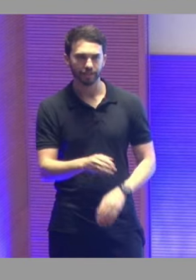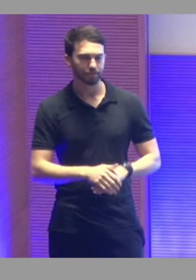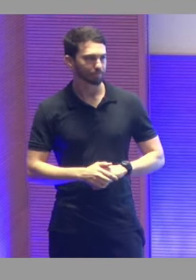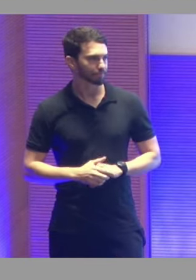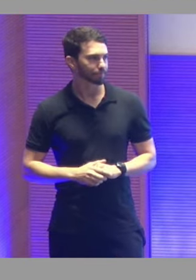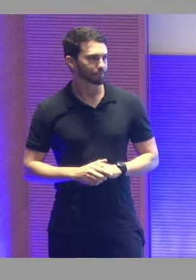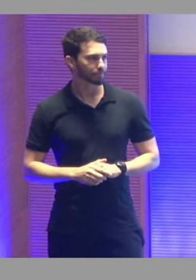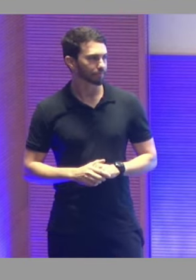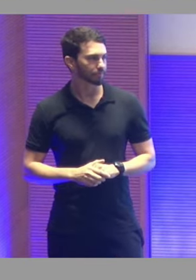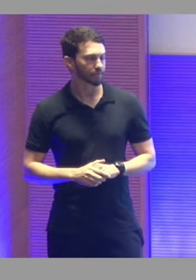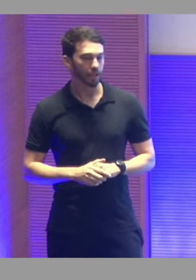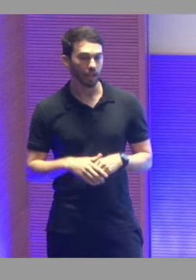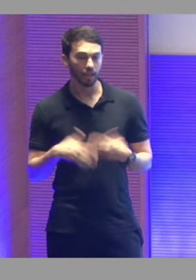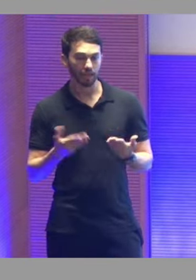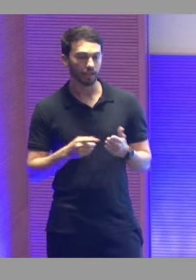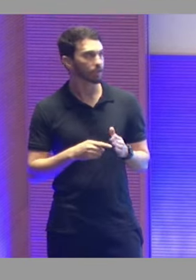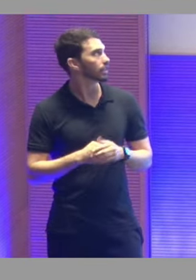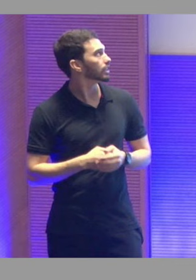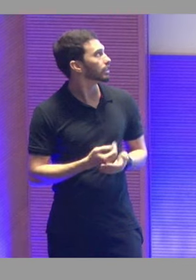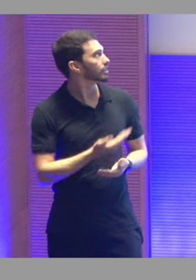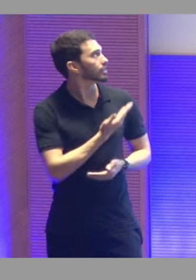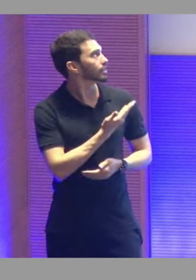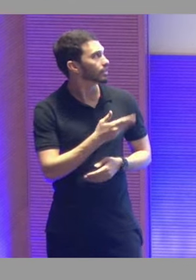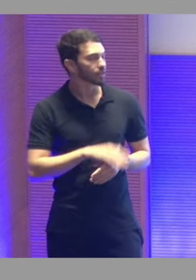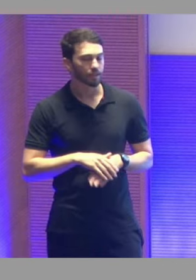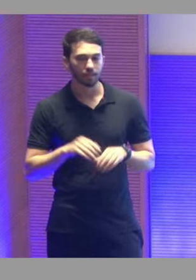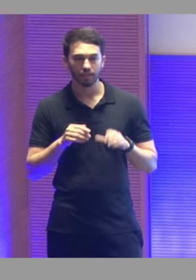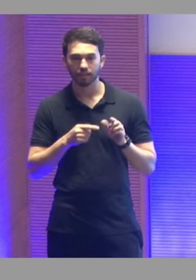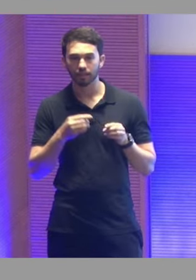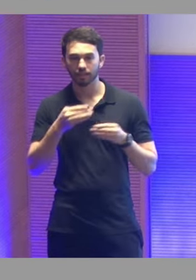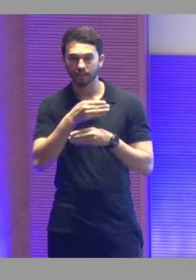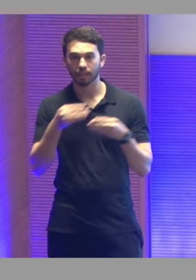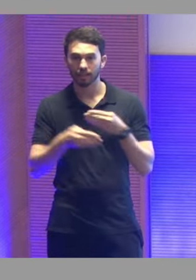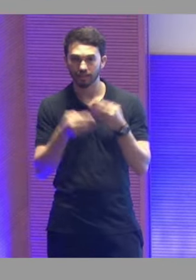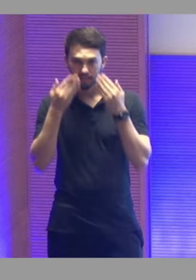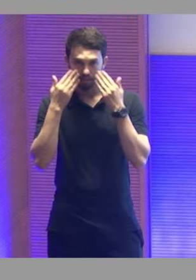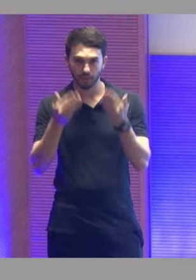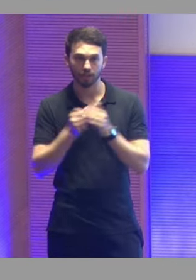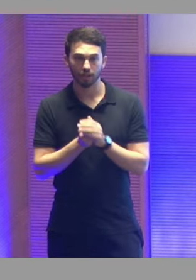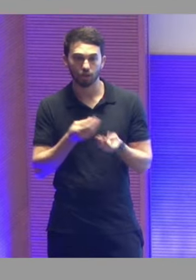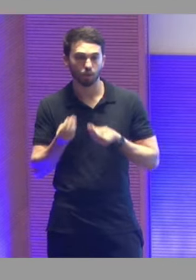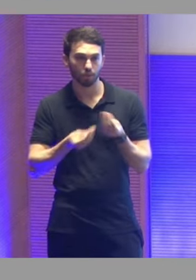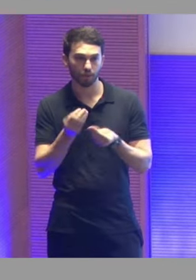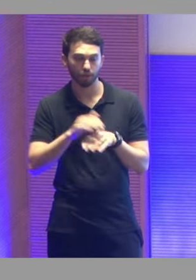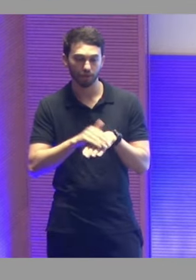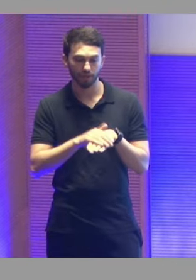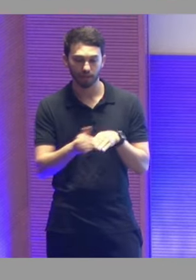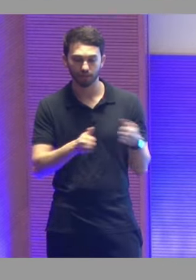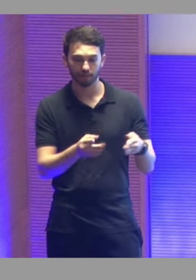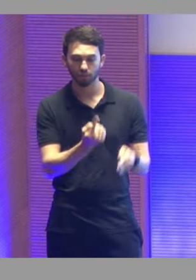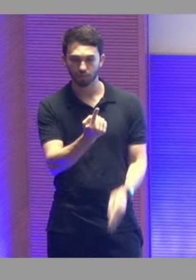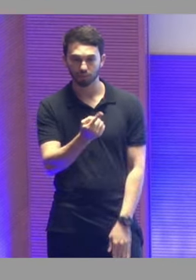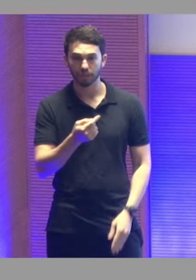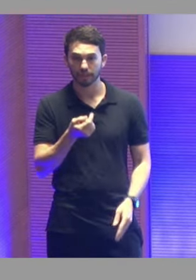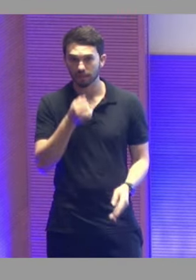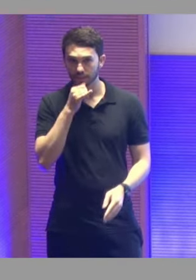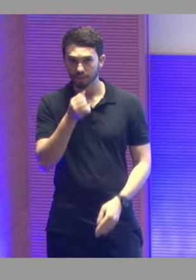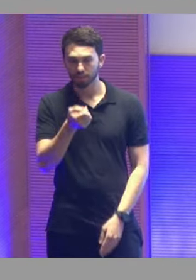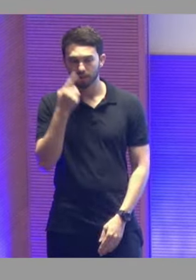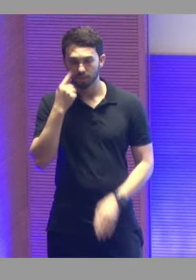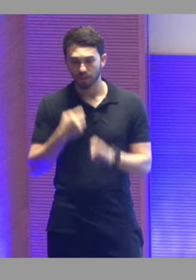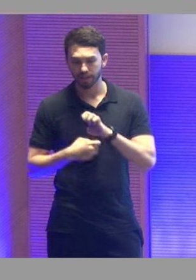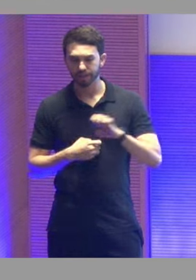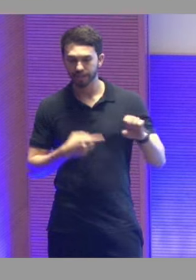organizações nesse diagrama a gente mostra a composição do escopo um que foi reportado Então se a gente olhar do lado esquerdo do